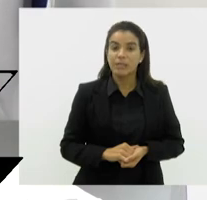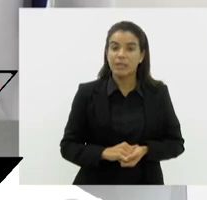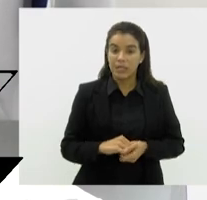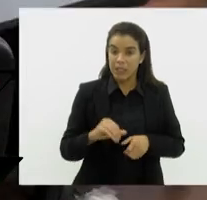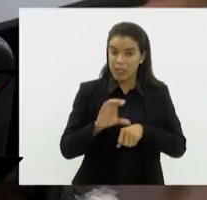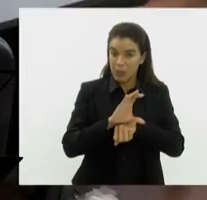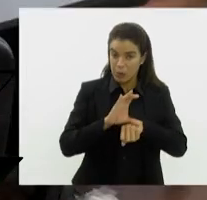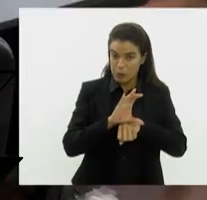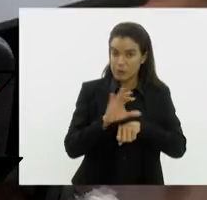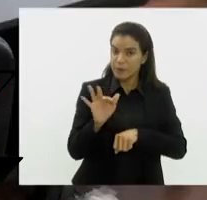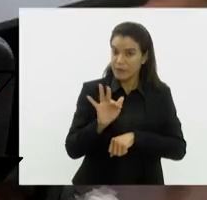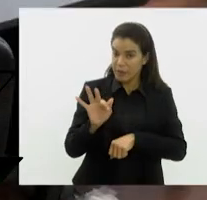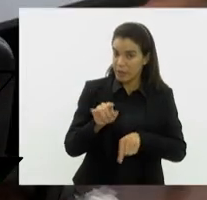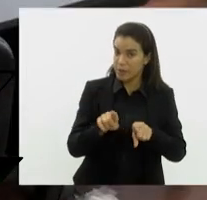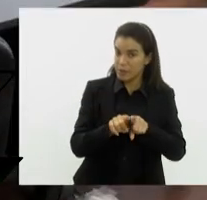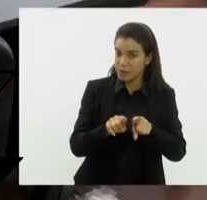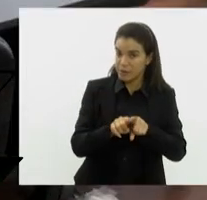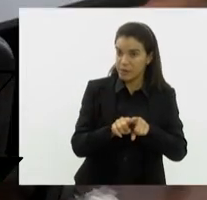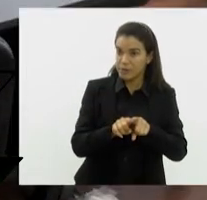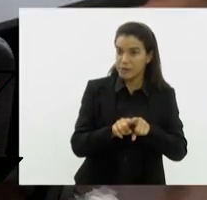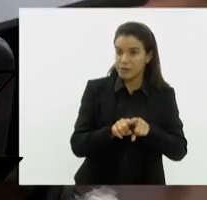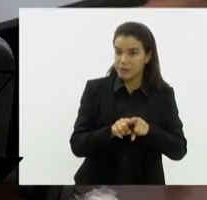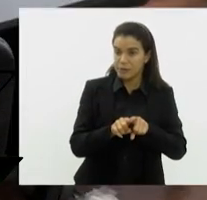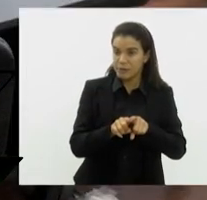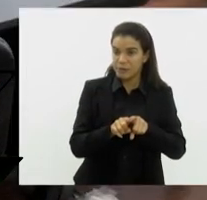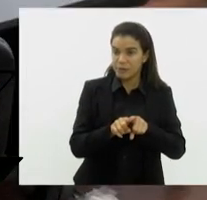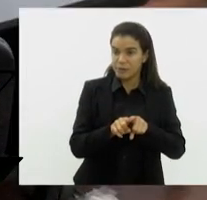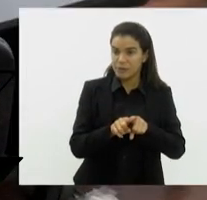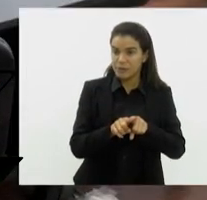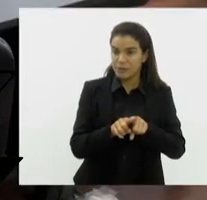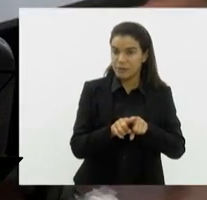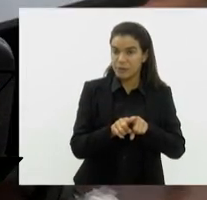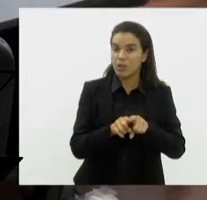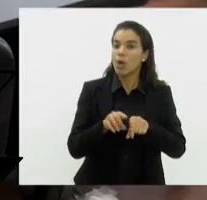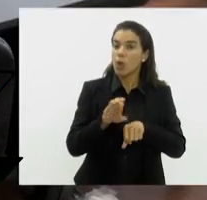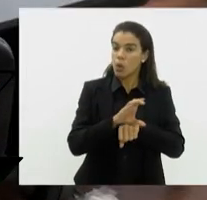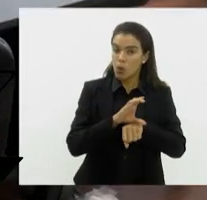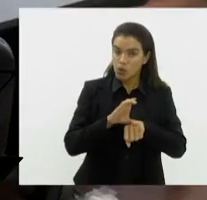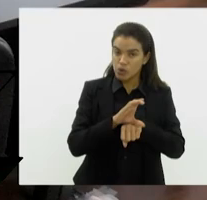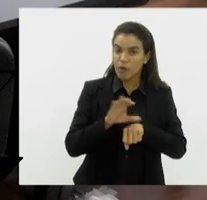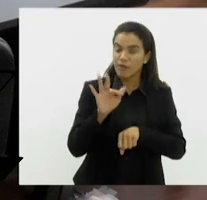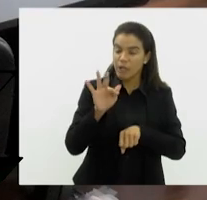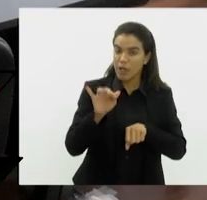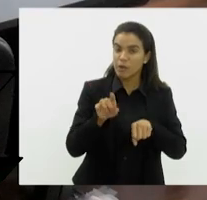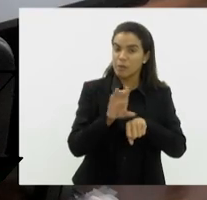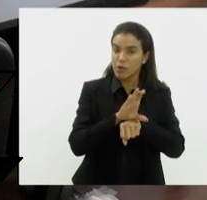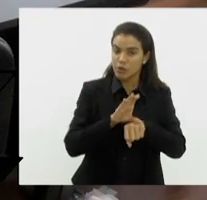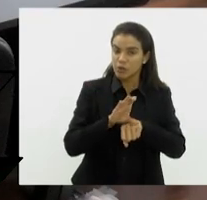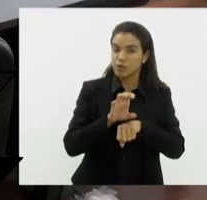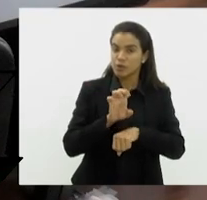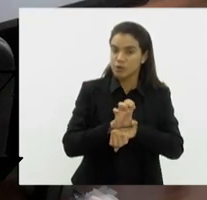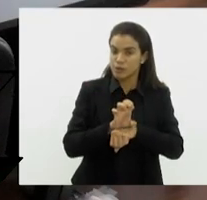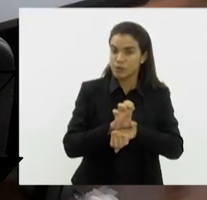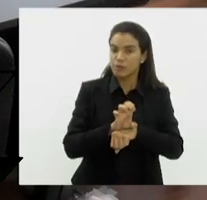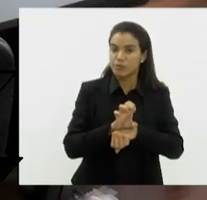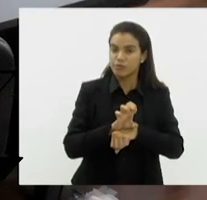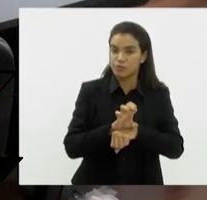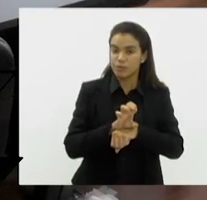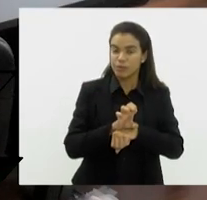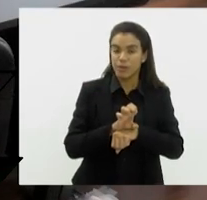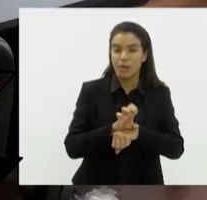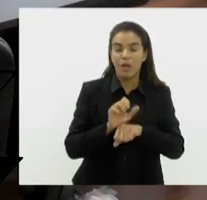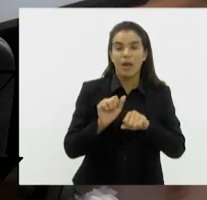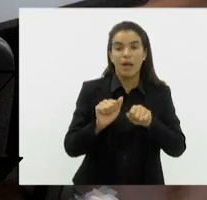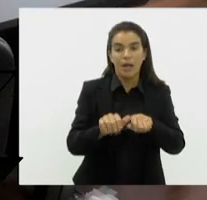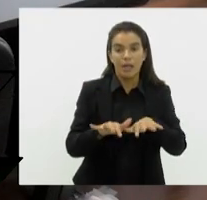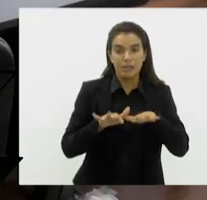Constituição Federal. Previsto na Constituição Federal. Constituição Federal e estadual. Estadual também. A Assembleia Legislativa e